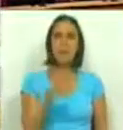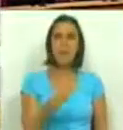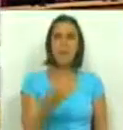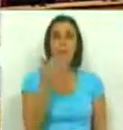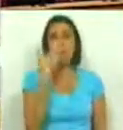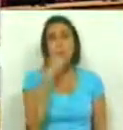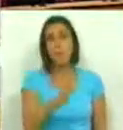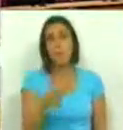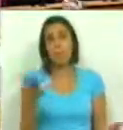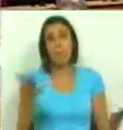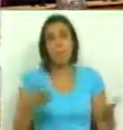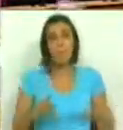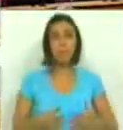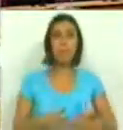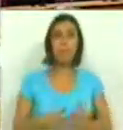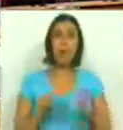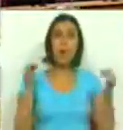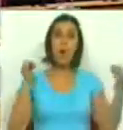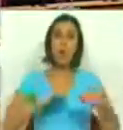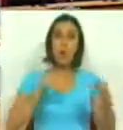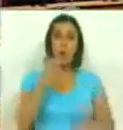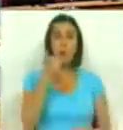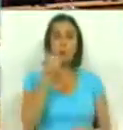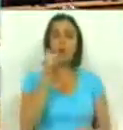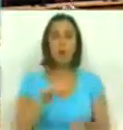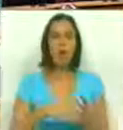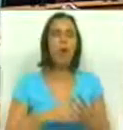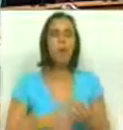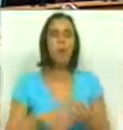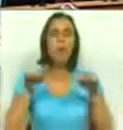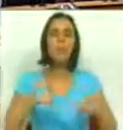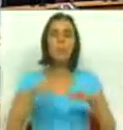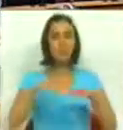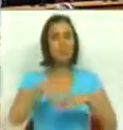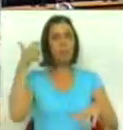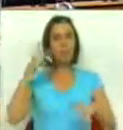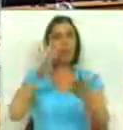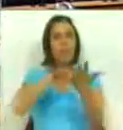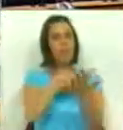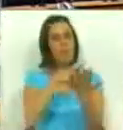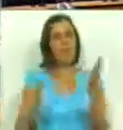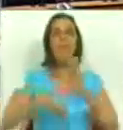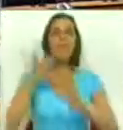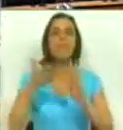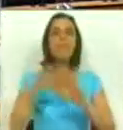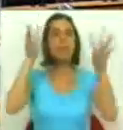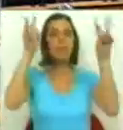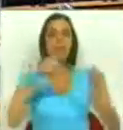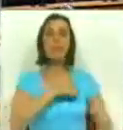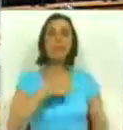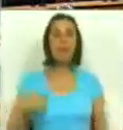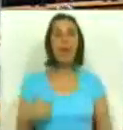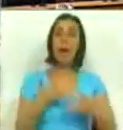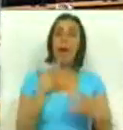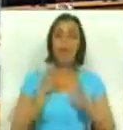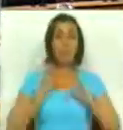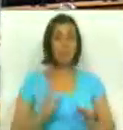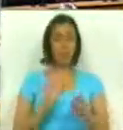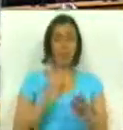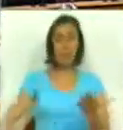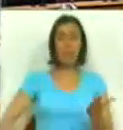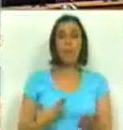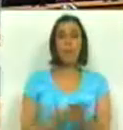PCP, e pelos vistos, com a concordância do Bloco de Esquerda, propõe a esta Câmara um plano de emergência para a saúde. Em bom rigor, a